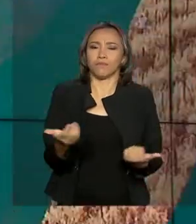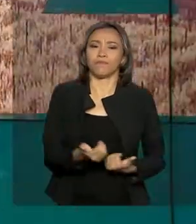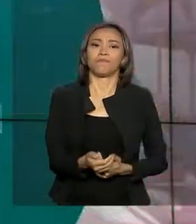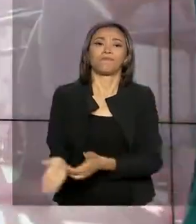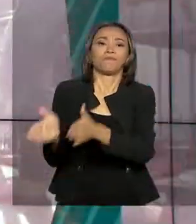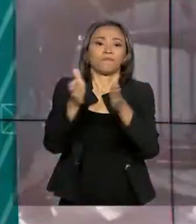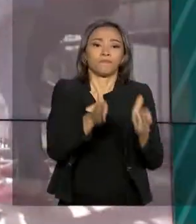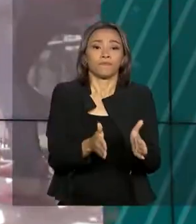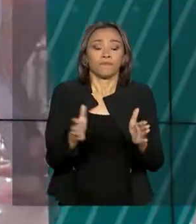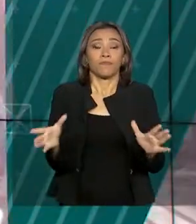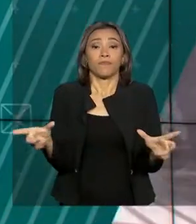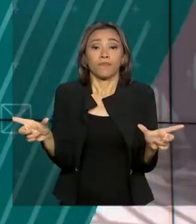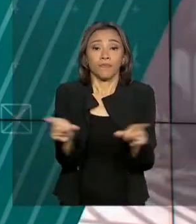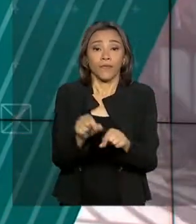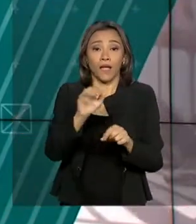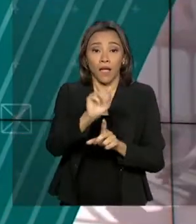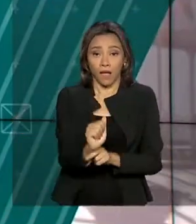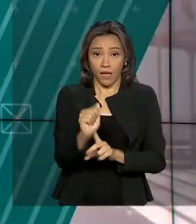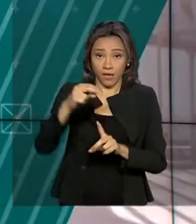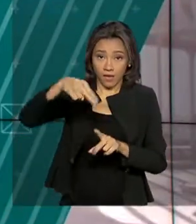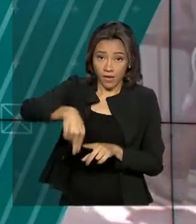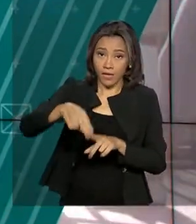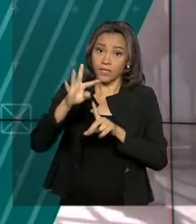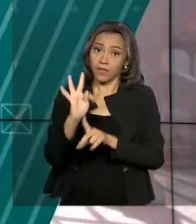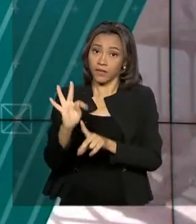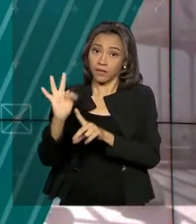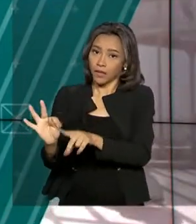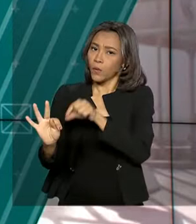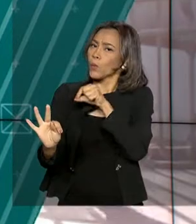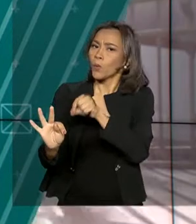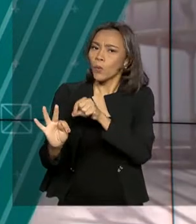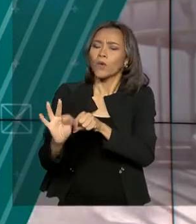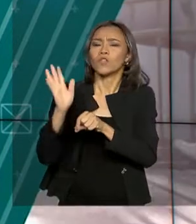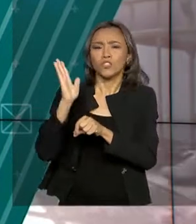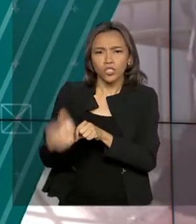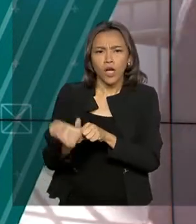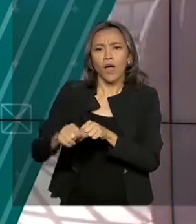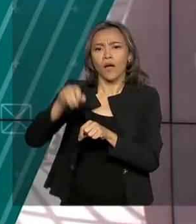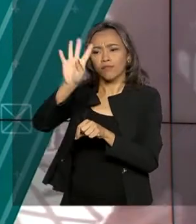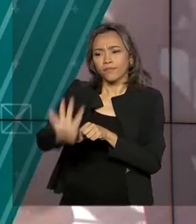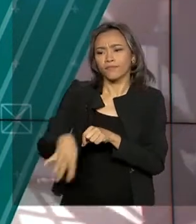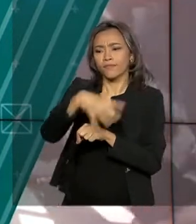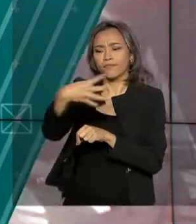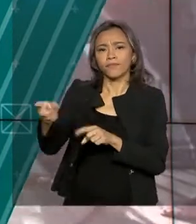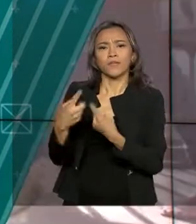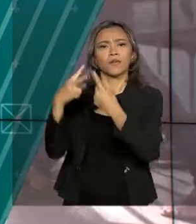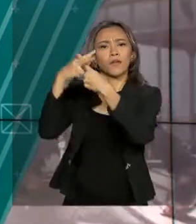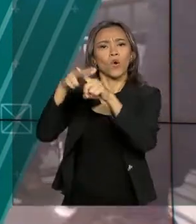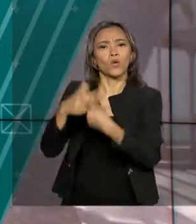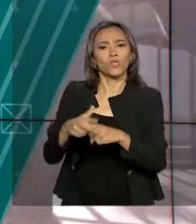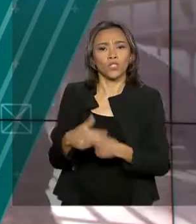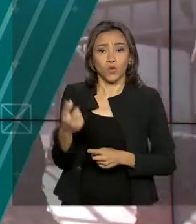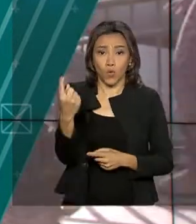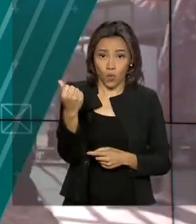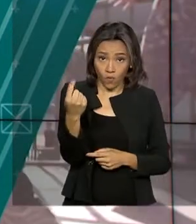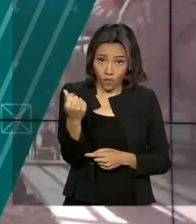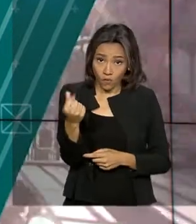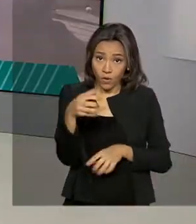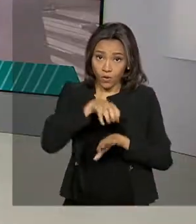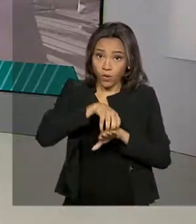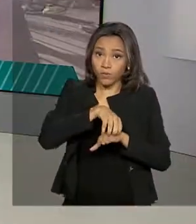Agência Nacional de Transportes Terrestres, a ANTT, atualizou a tabela dos valores do piso mínimo do